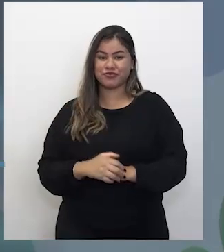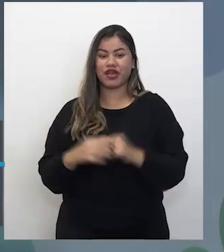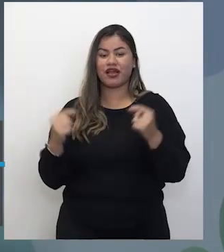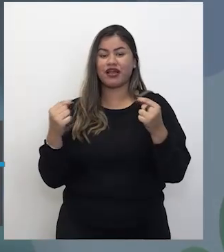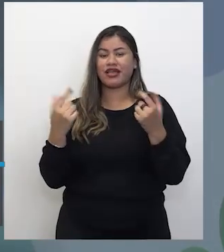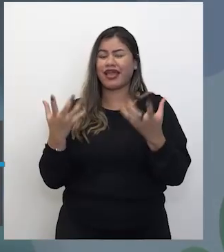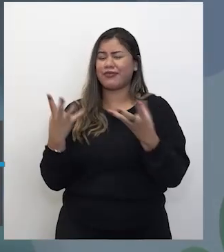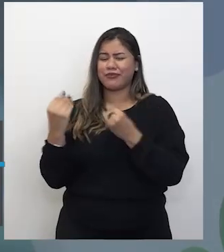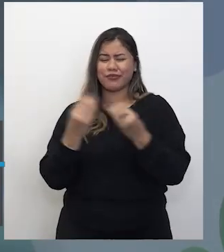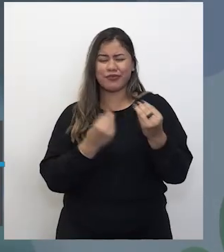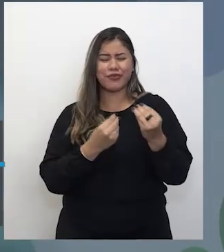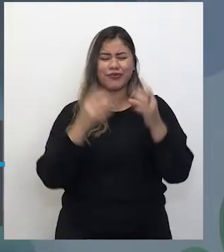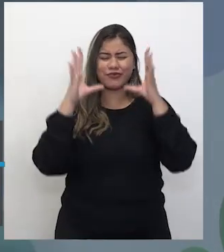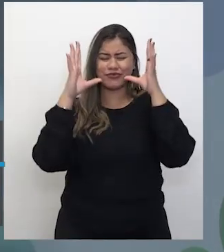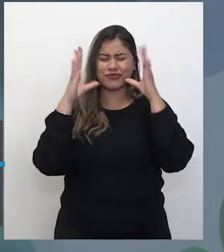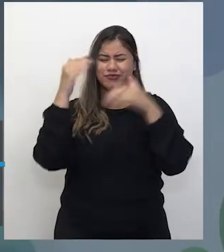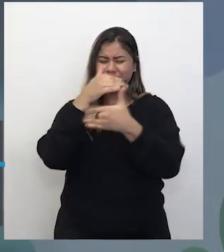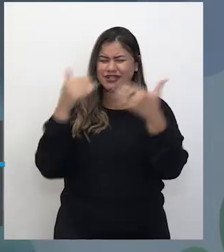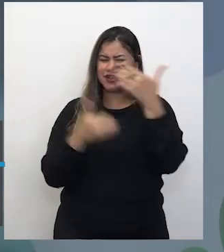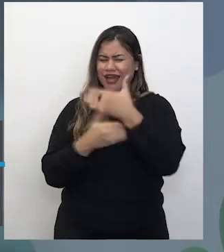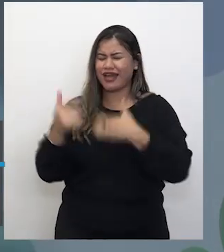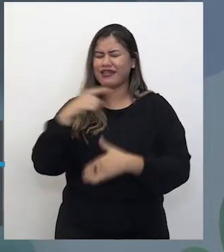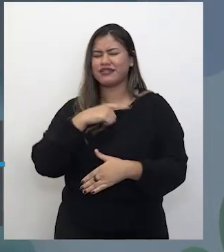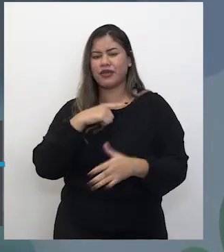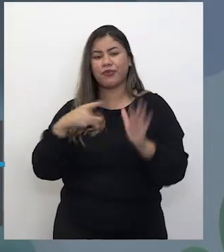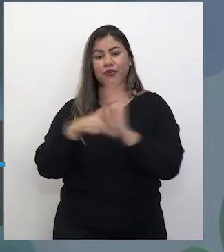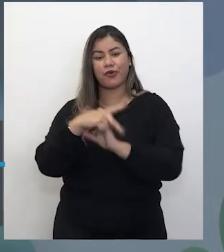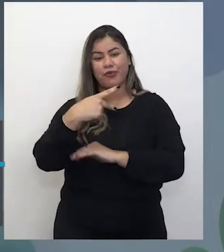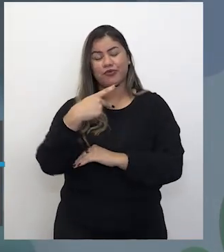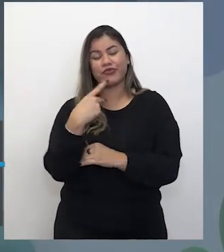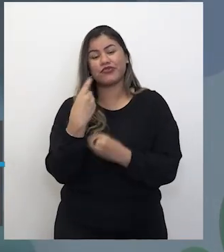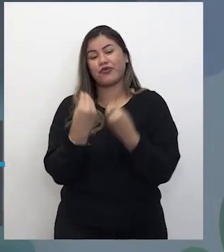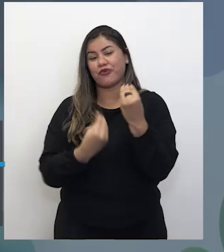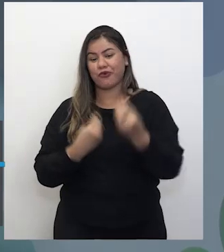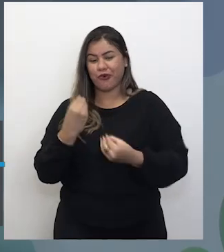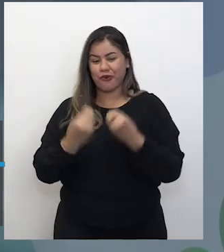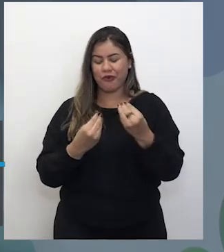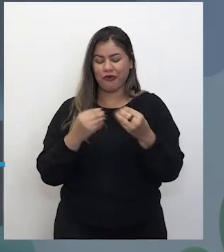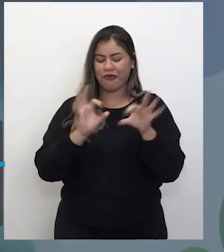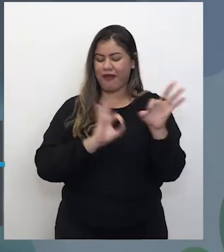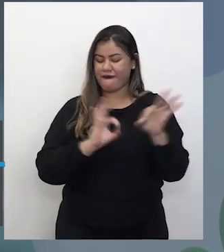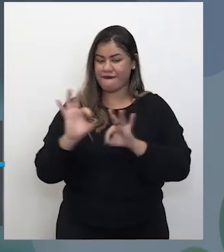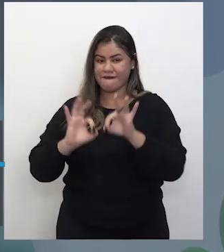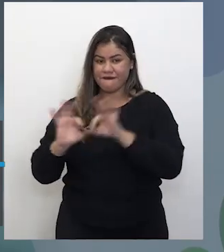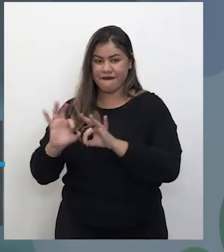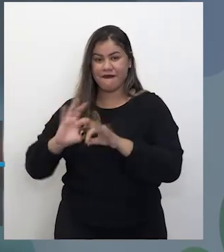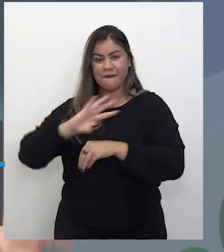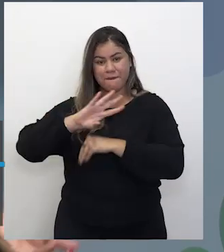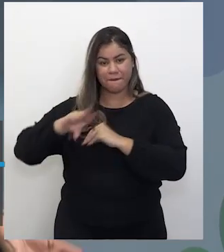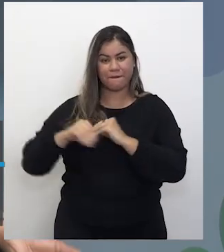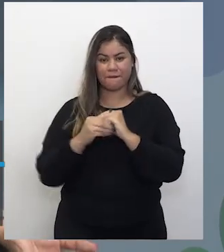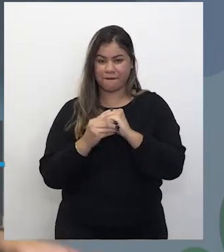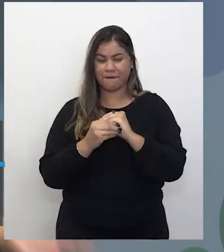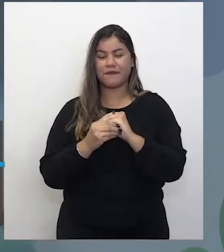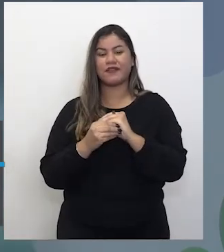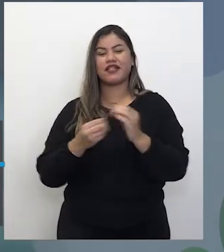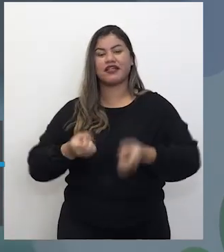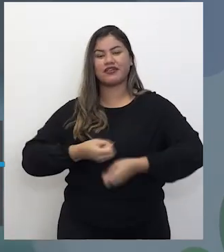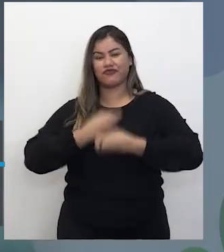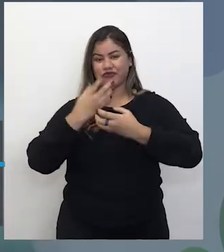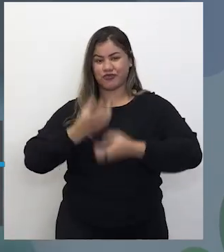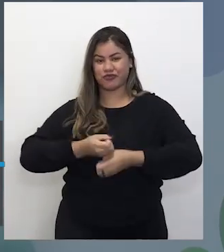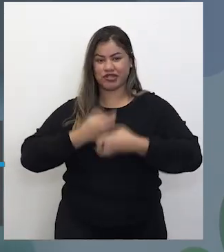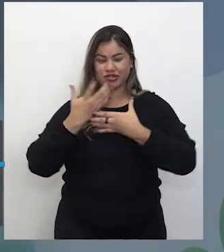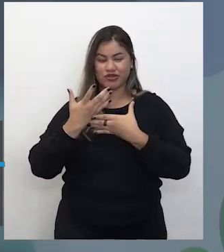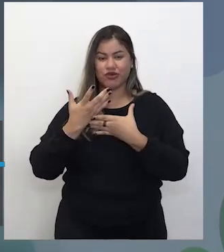sobrou muitos slides do nosso PPT, a gente acabou acrescentando outras informações,